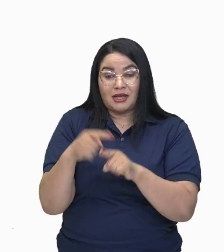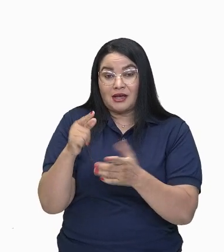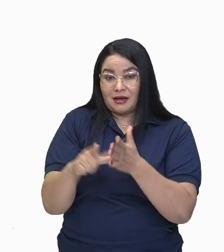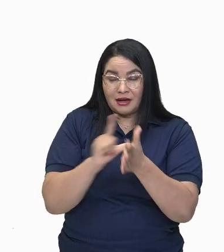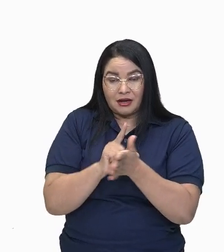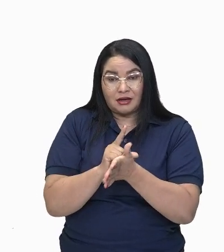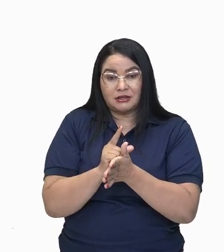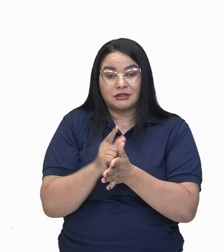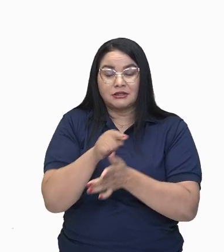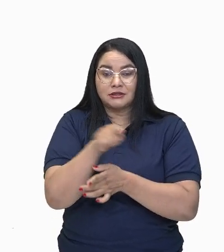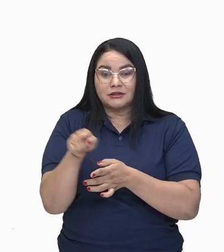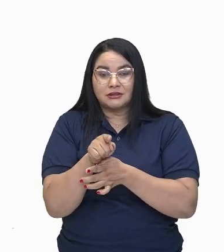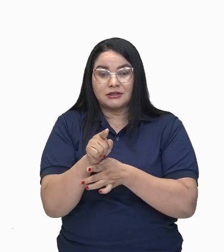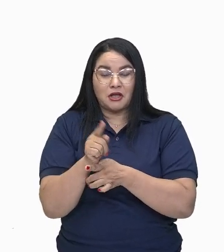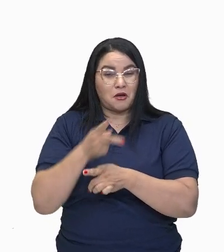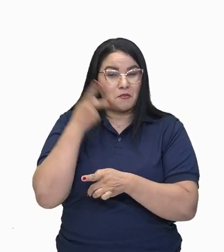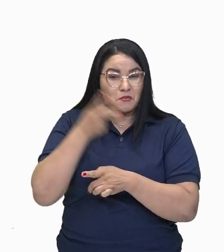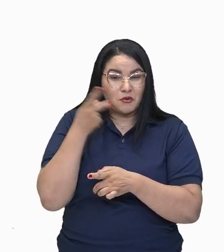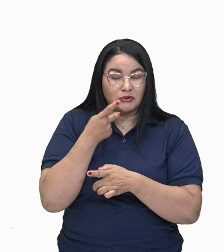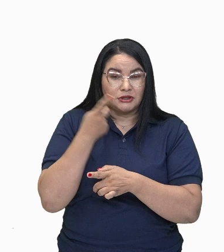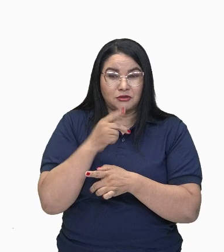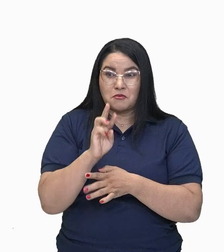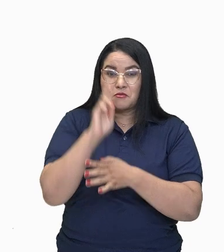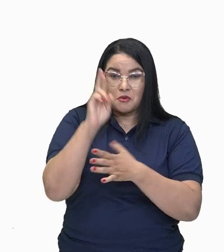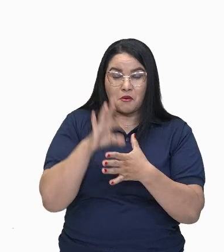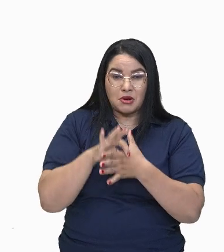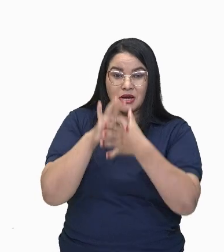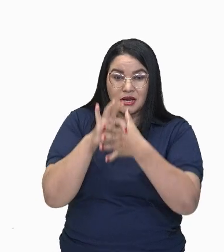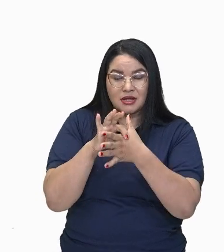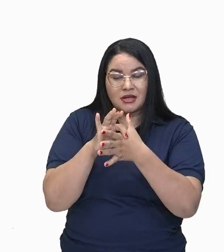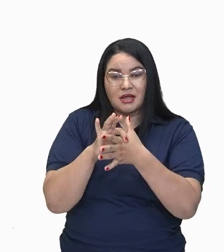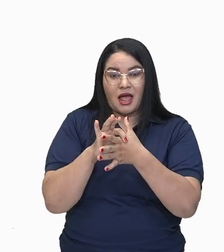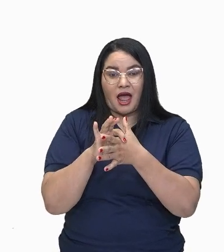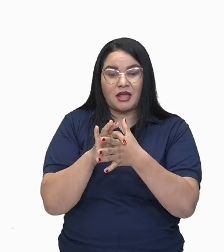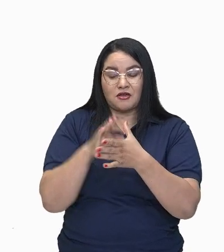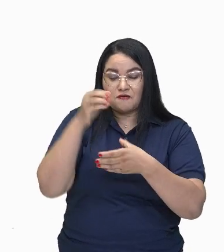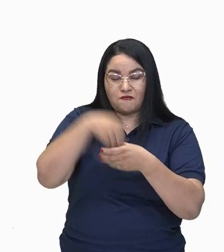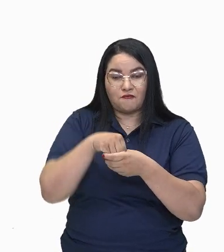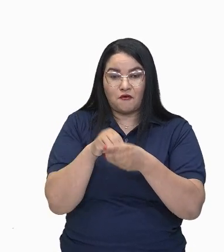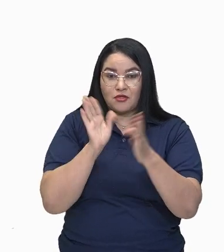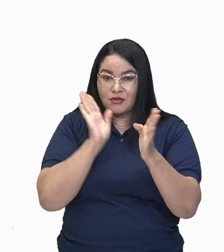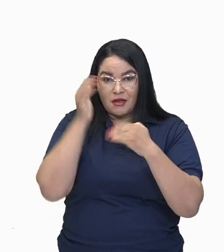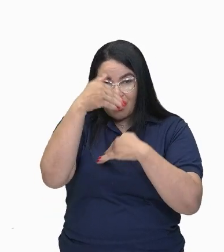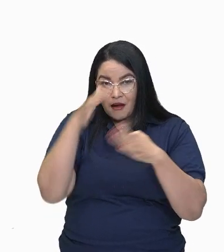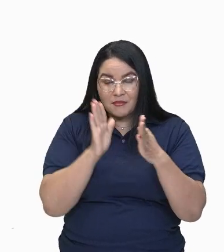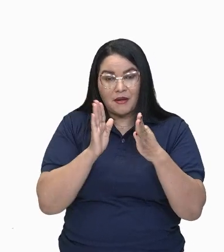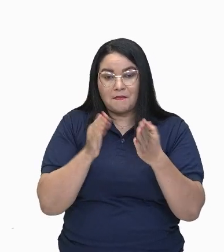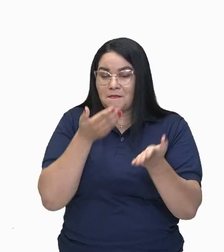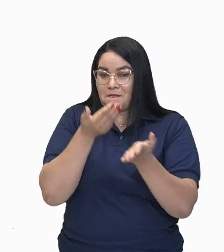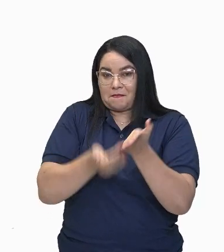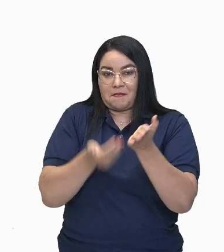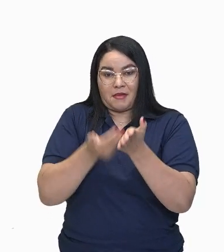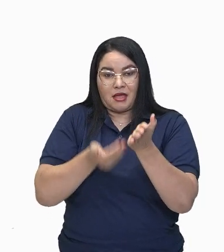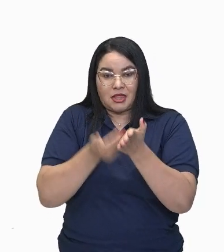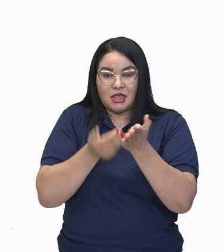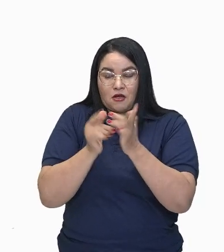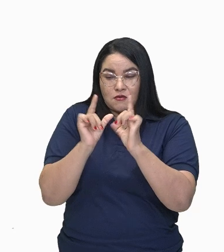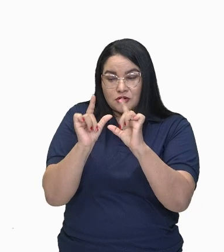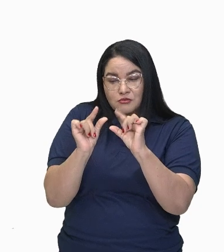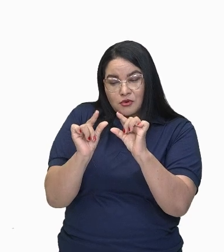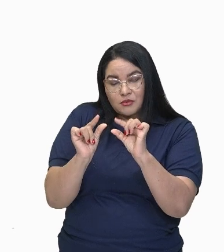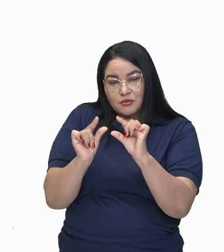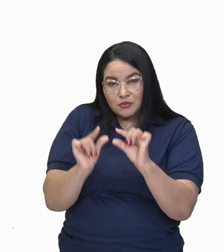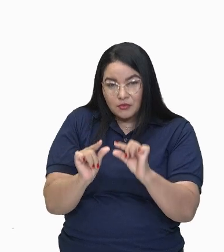ser enfraquecidos. Então, o coronelismo e o voto de cabresto perderam força, embora não